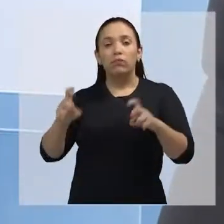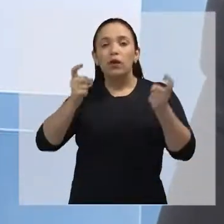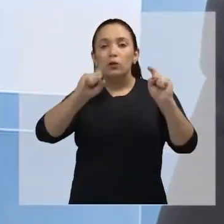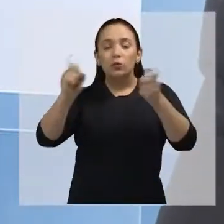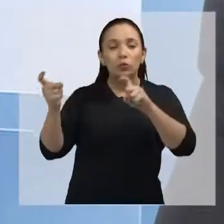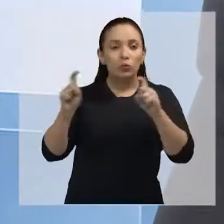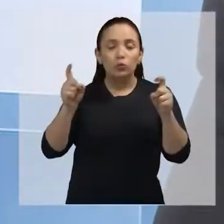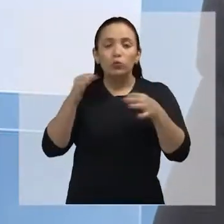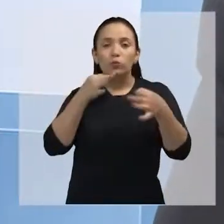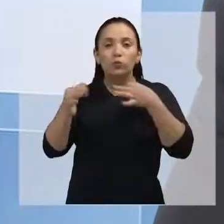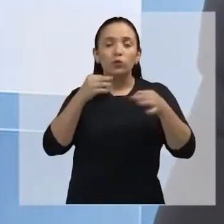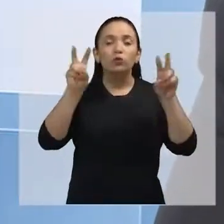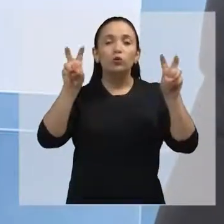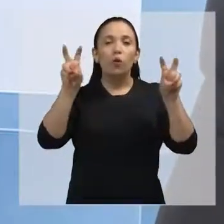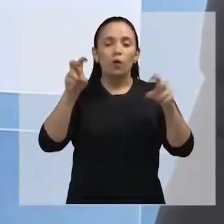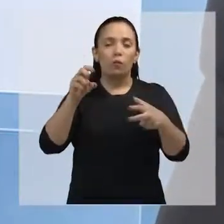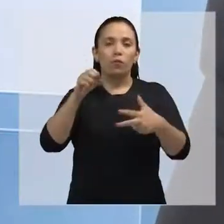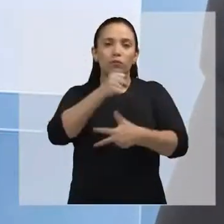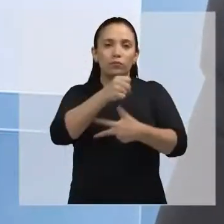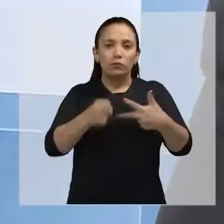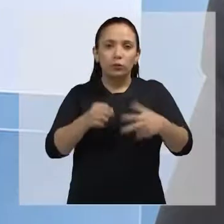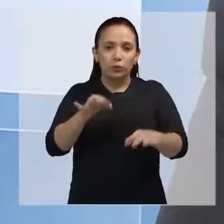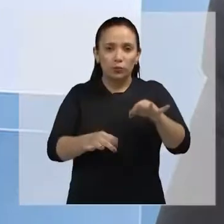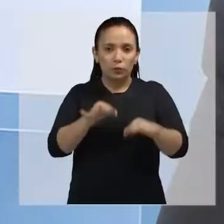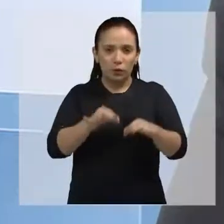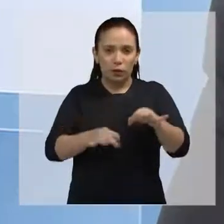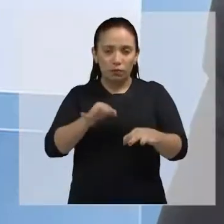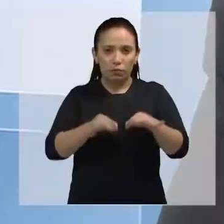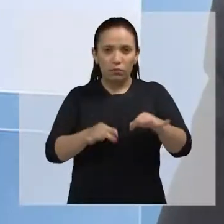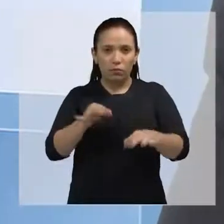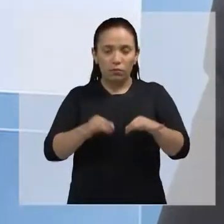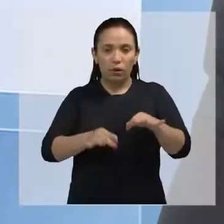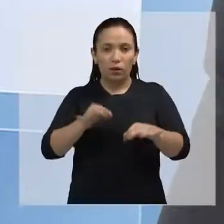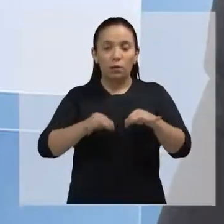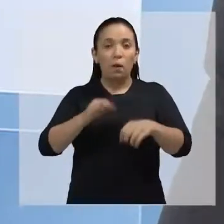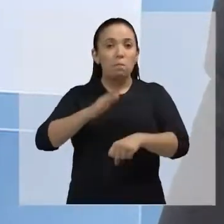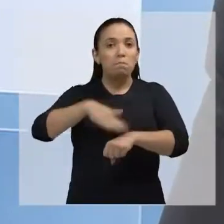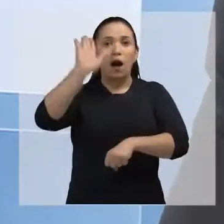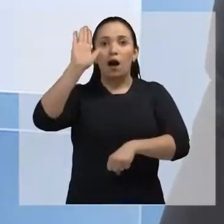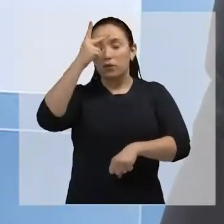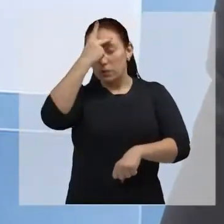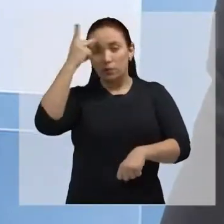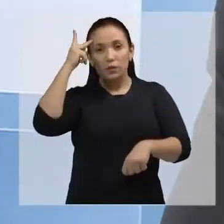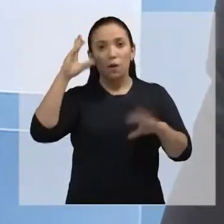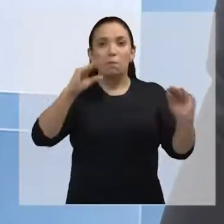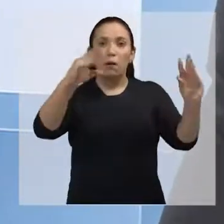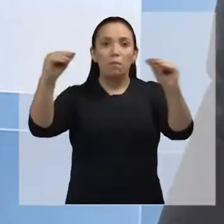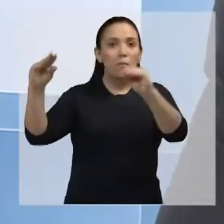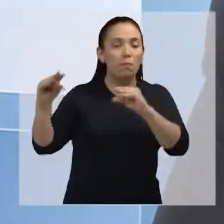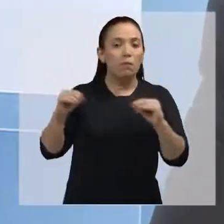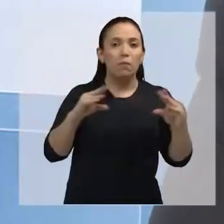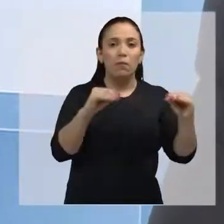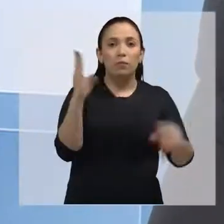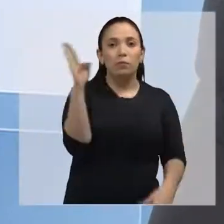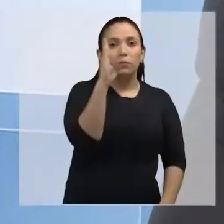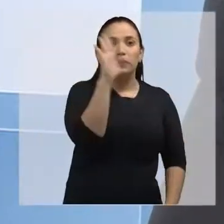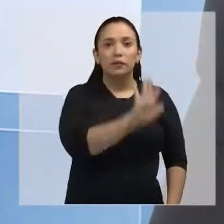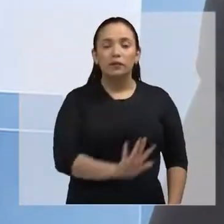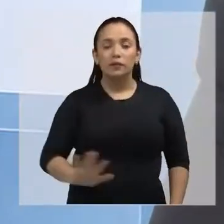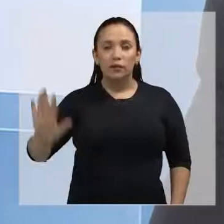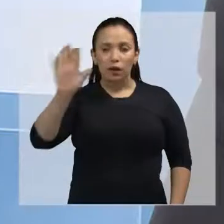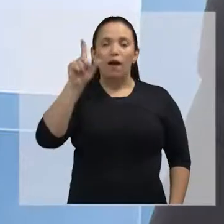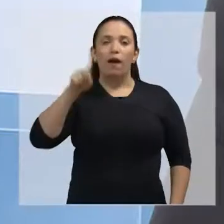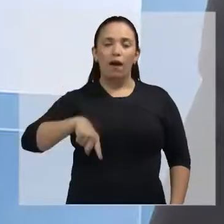discutir o assunto desse julgamento, que acho é o julgamento mais falado, mais discutido na história